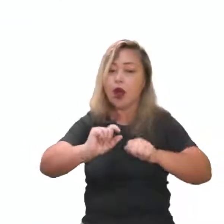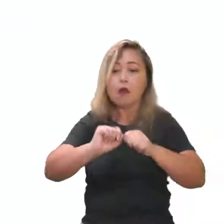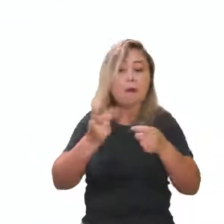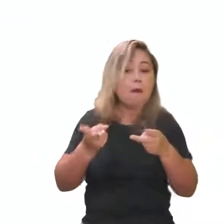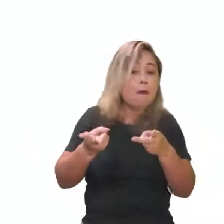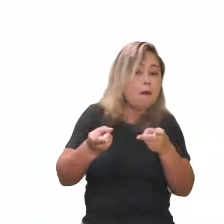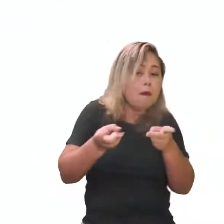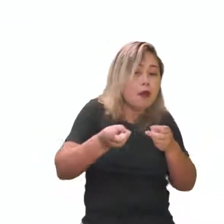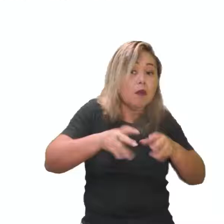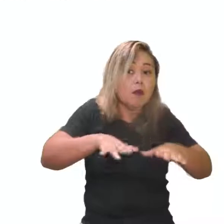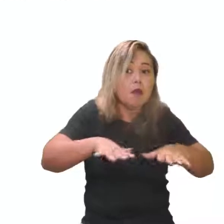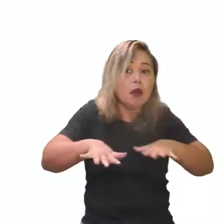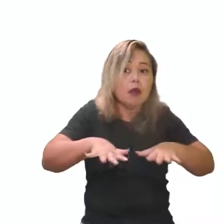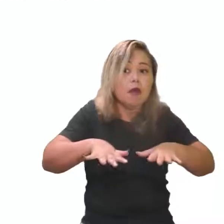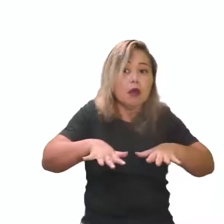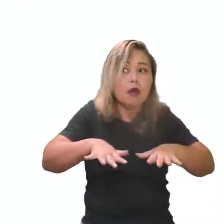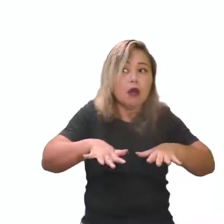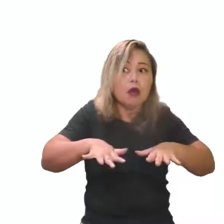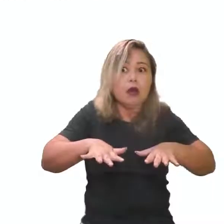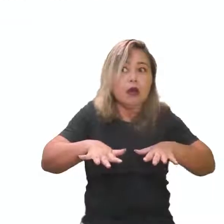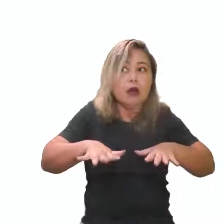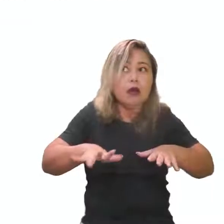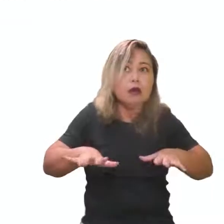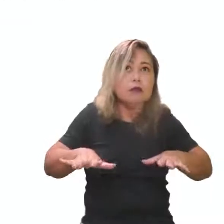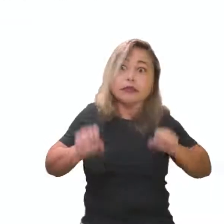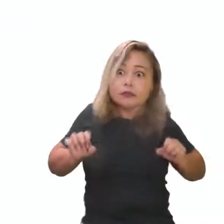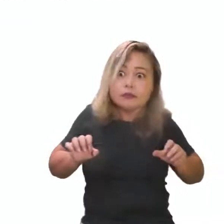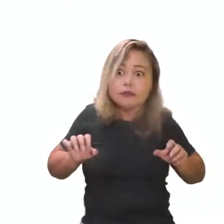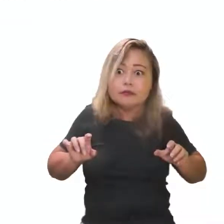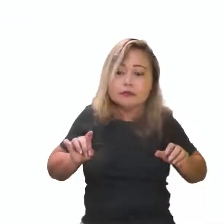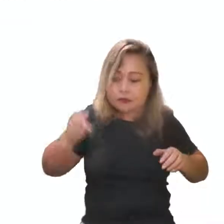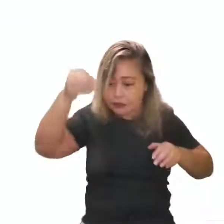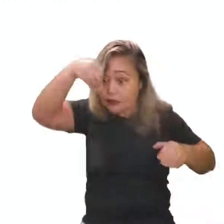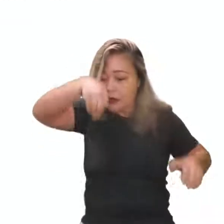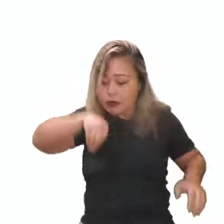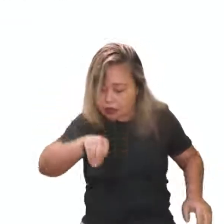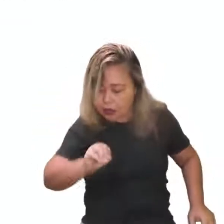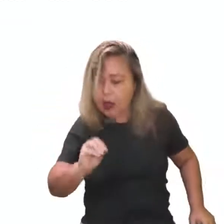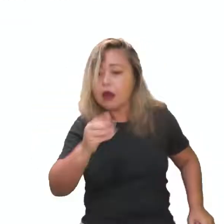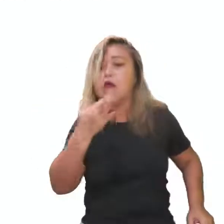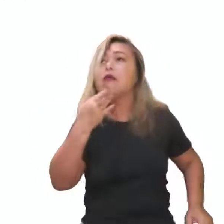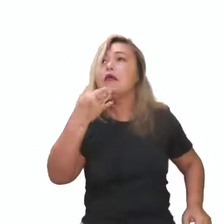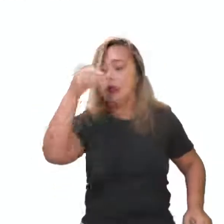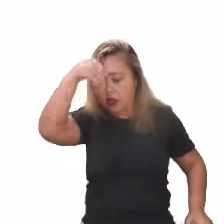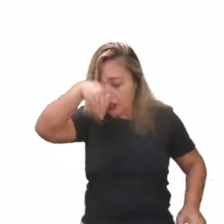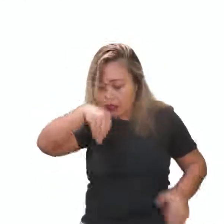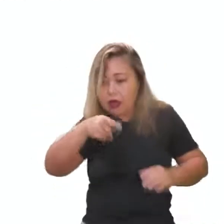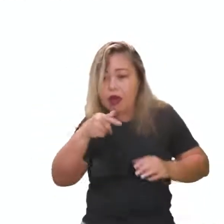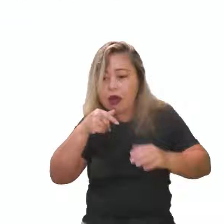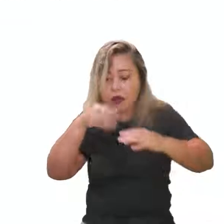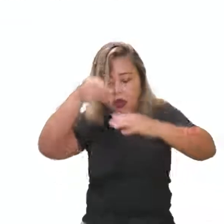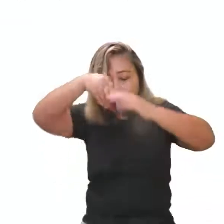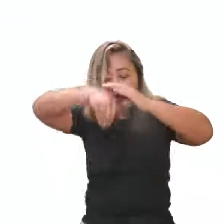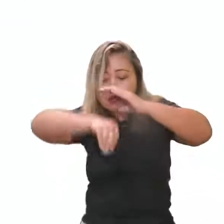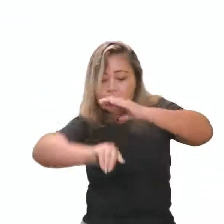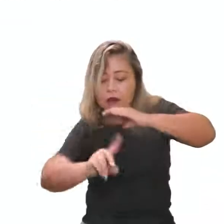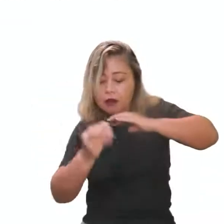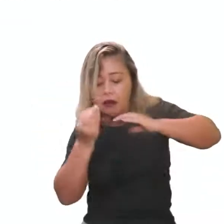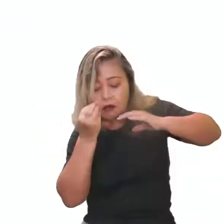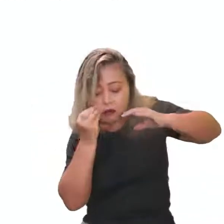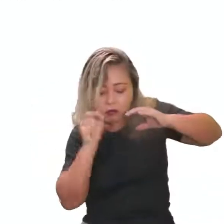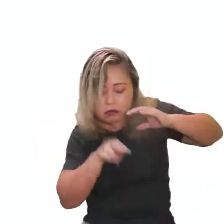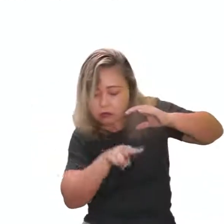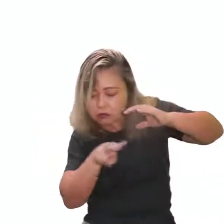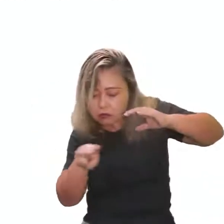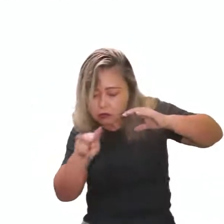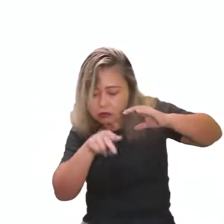Eles percebem muito movimento, qualquer vibração ao redor, eles vão e entram, colocam a cabeça dentro da água para verificar realmente se é